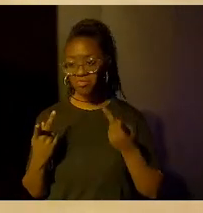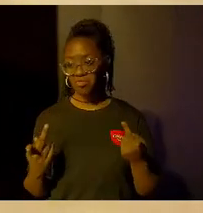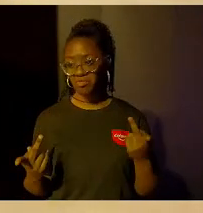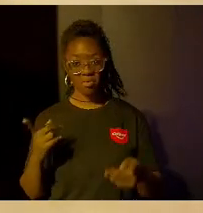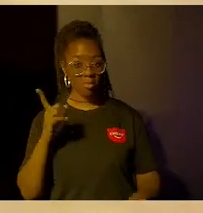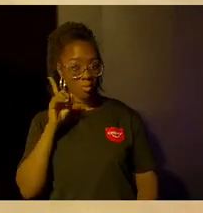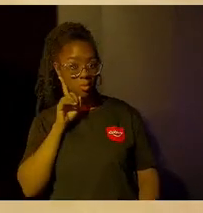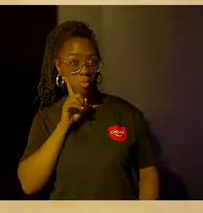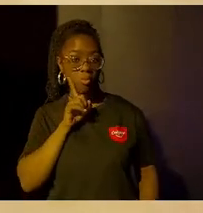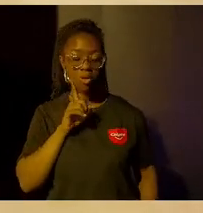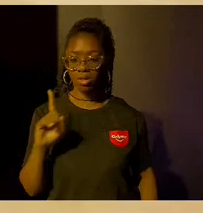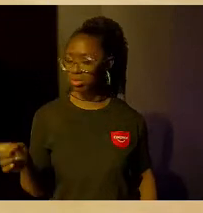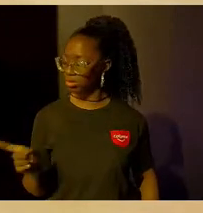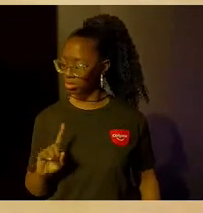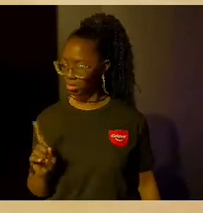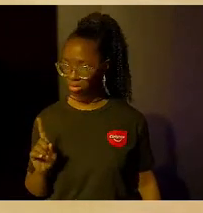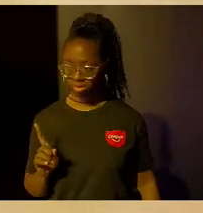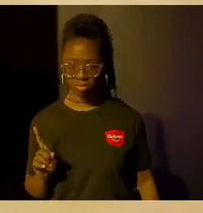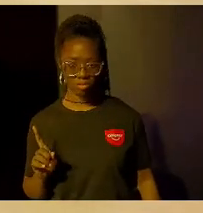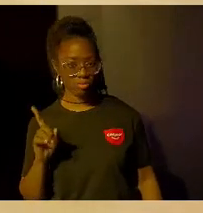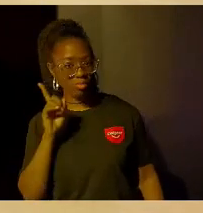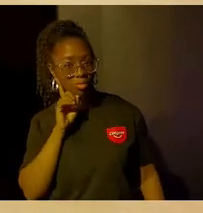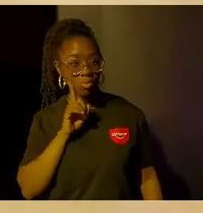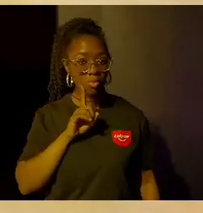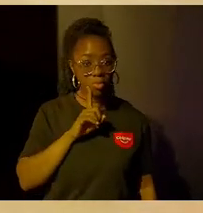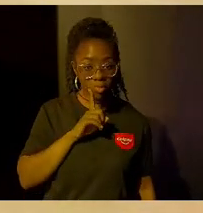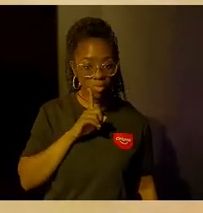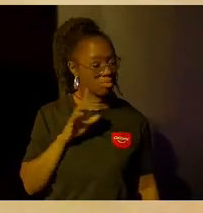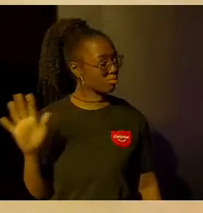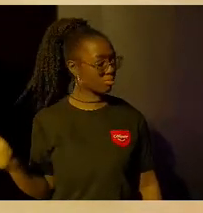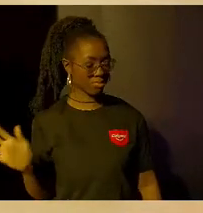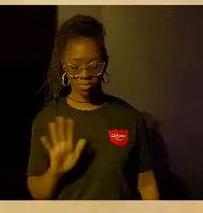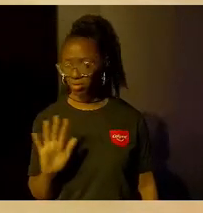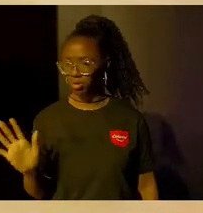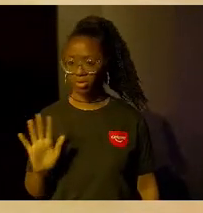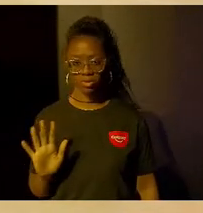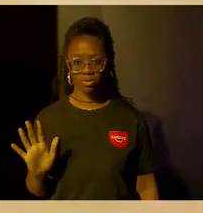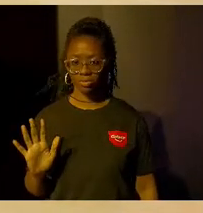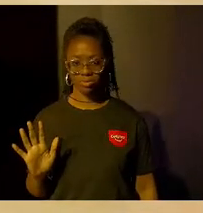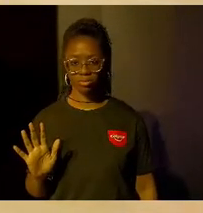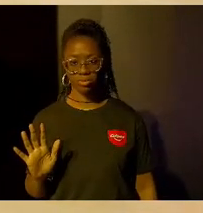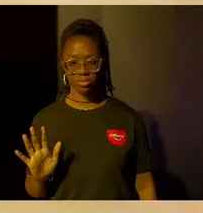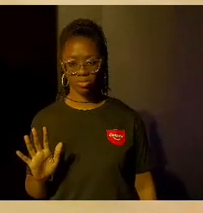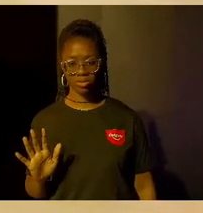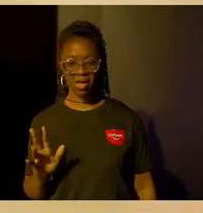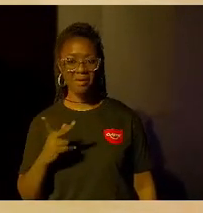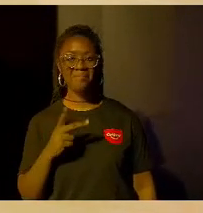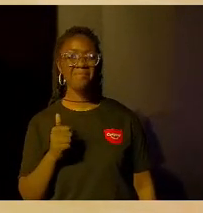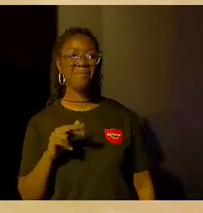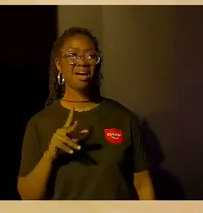mulata porque mulata vende mula não chama isso